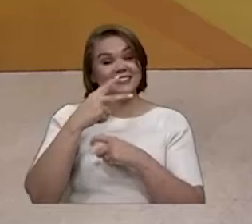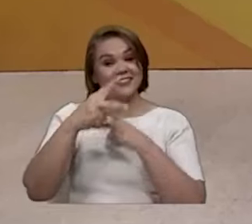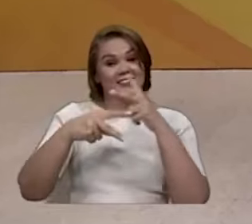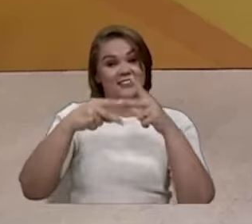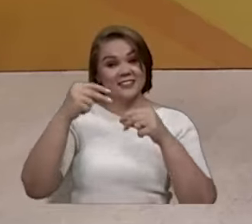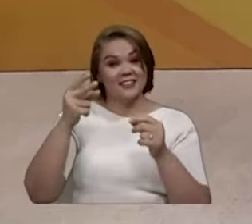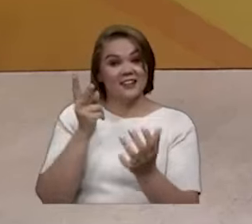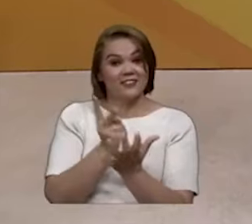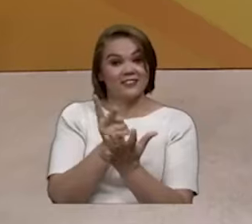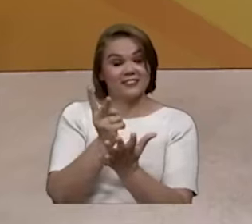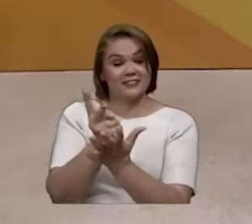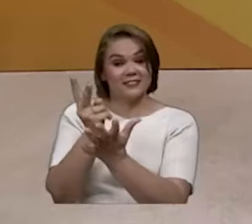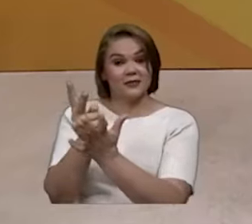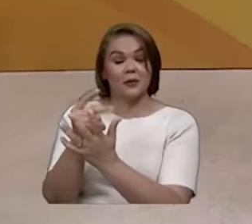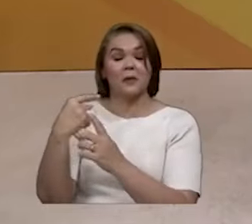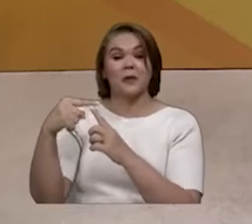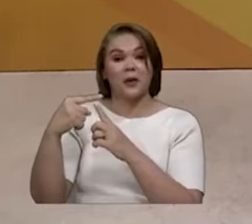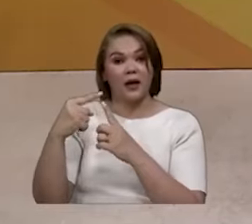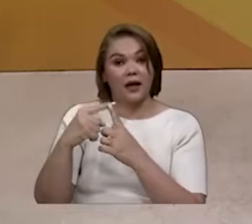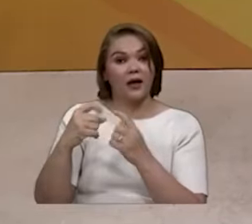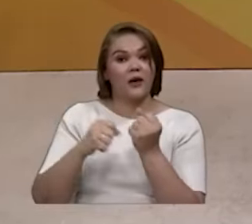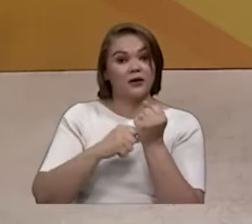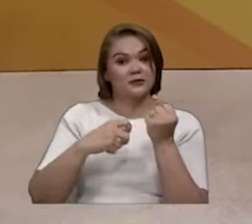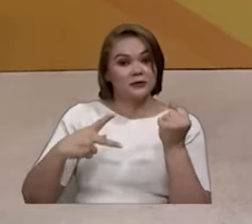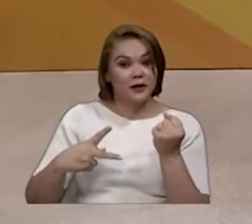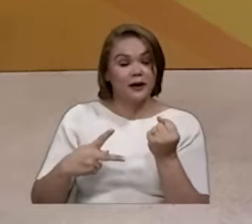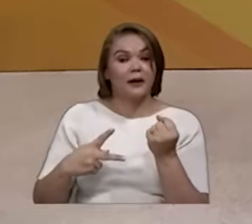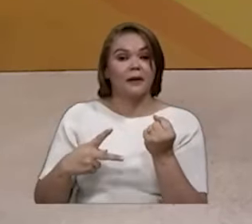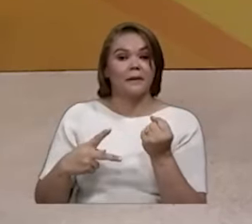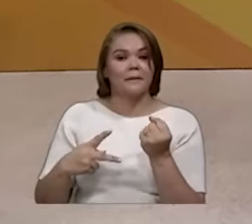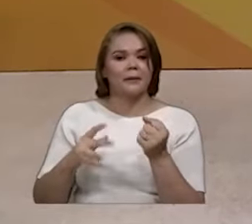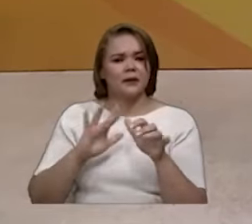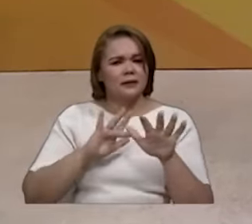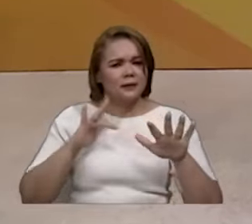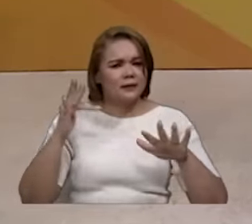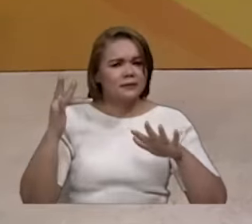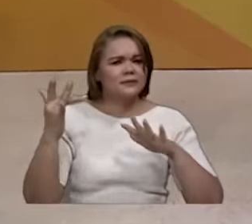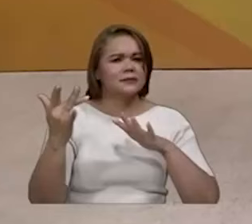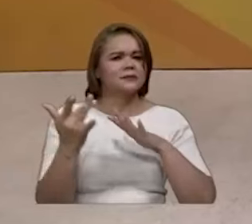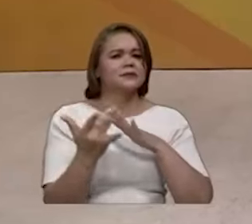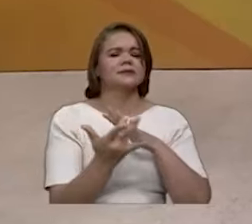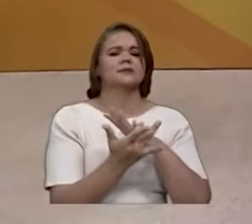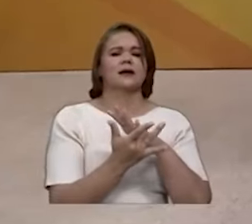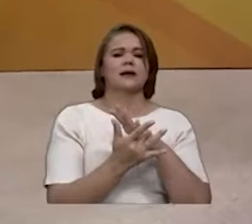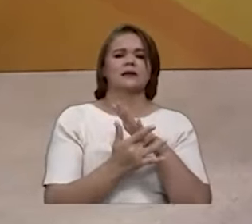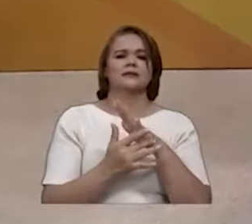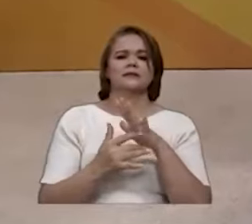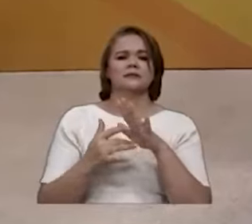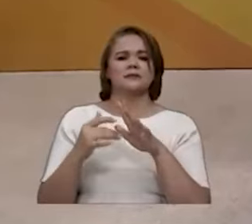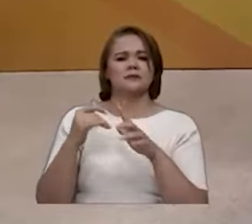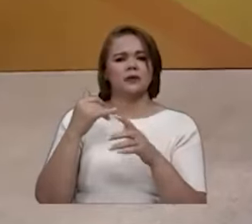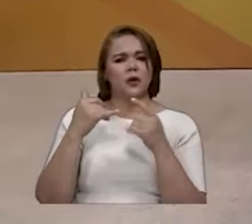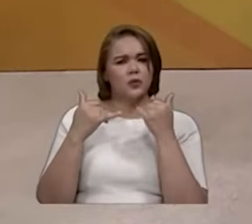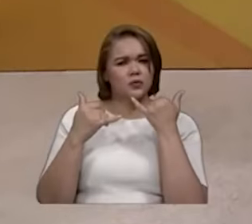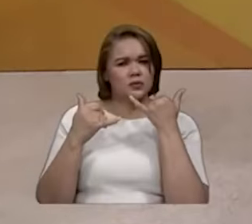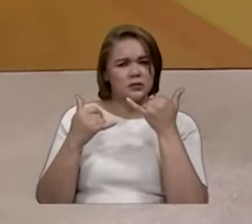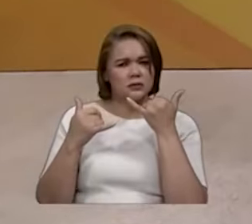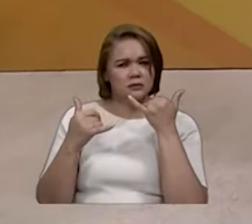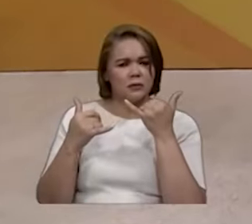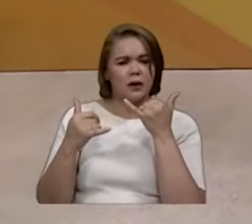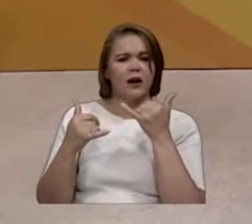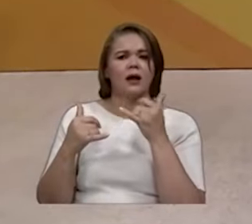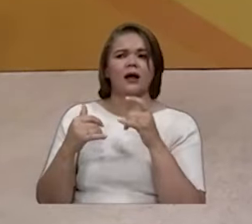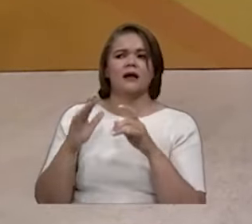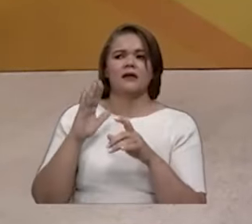aqui porque o Caju Cap tá mais um do que nunca nas redes sociais. Então pega lá o seu celular, acompanha